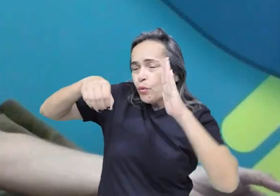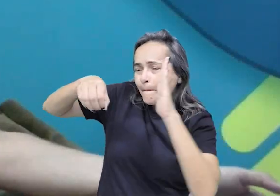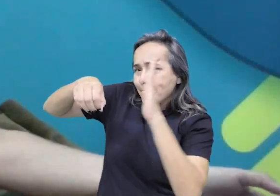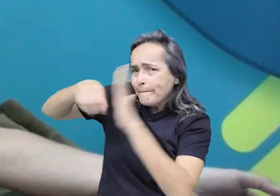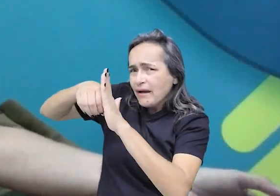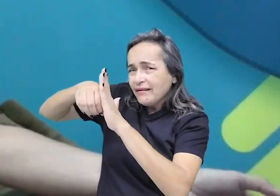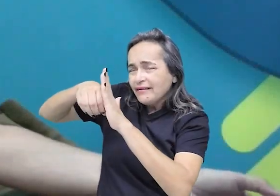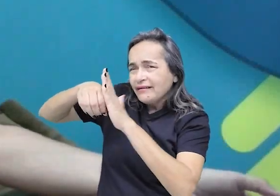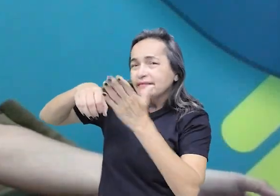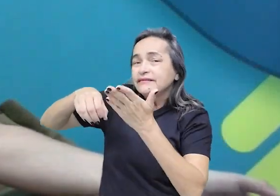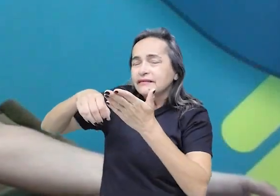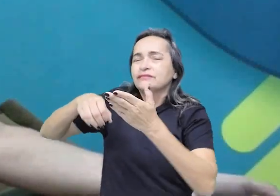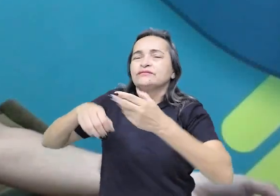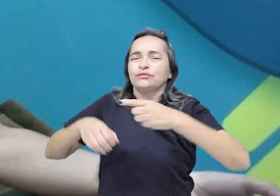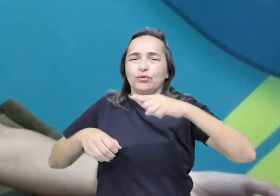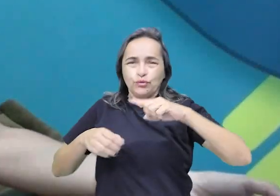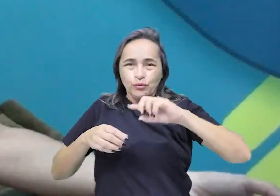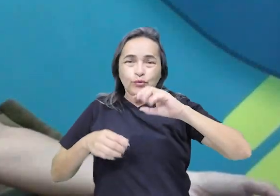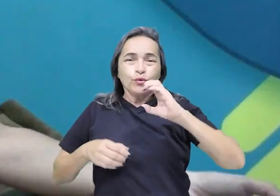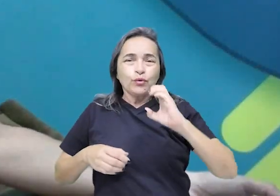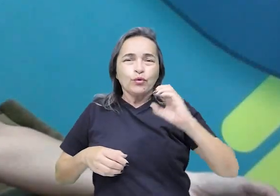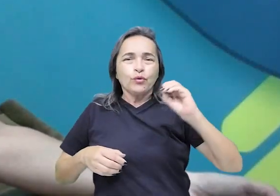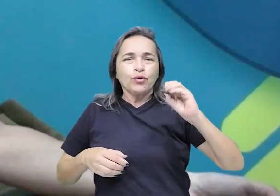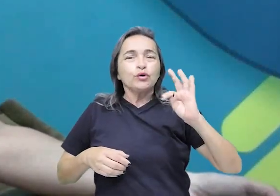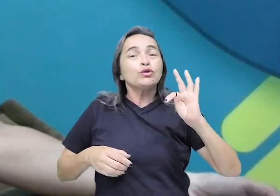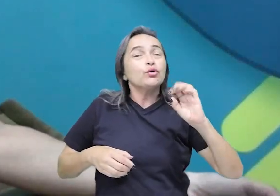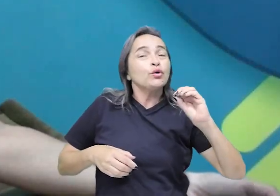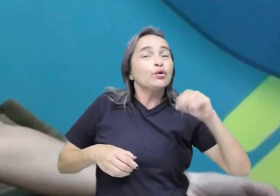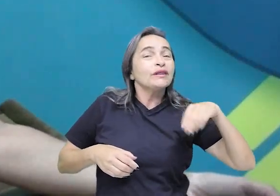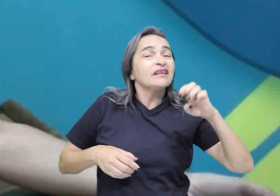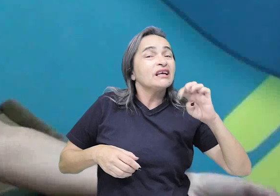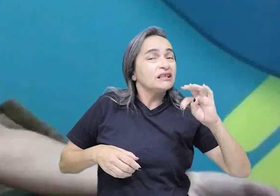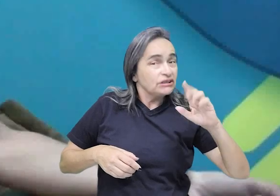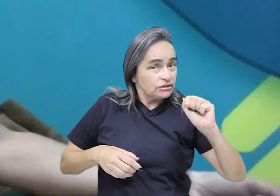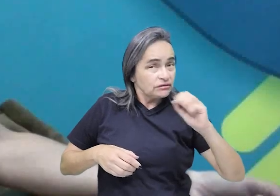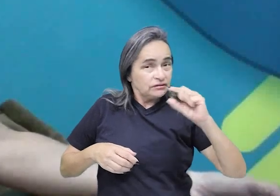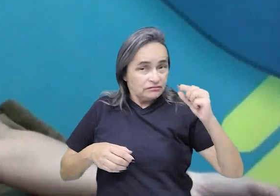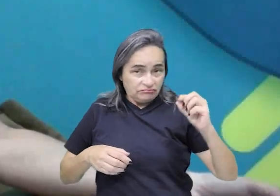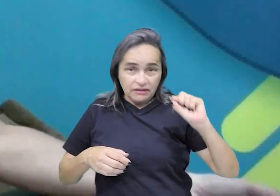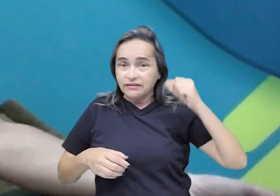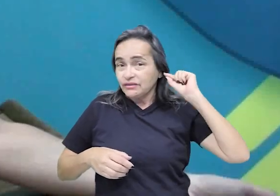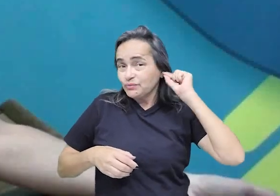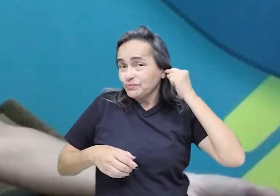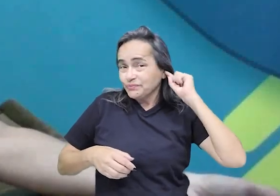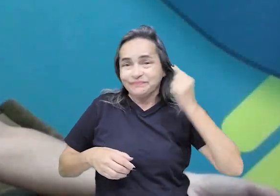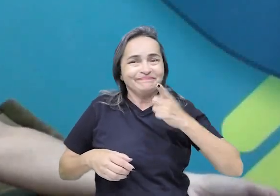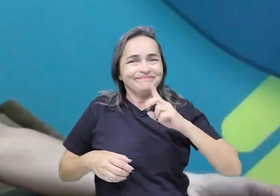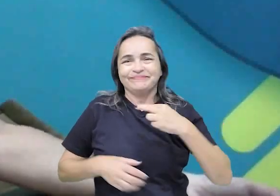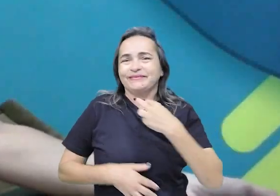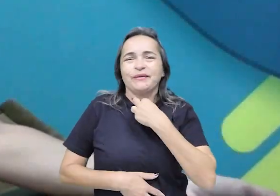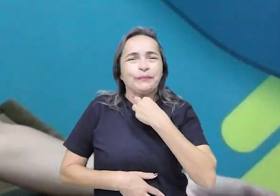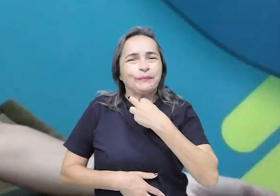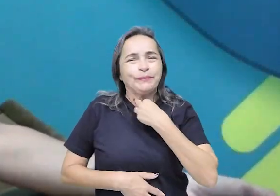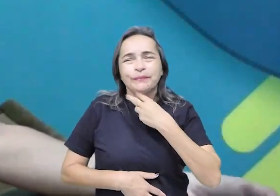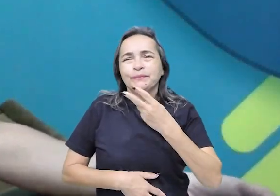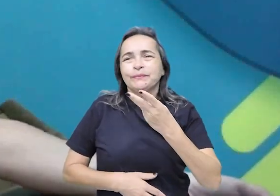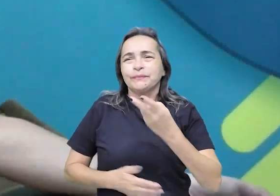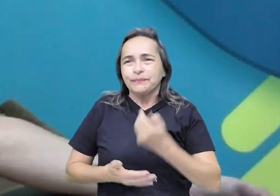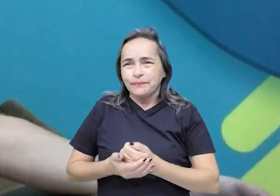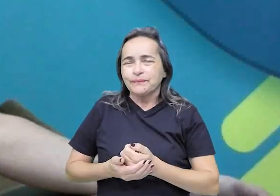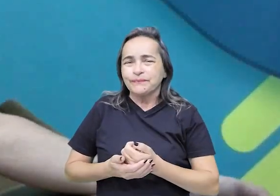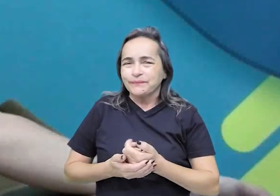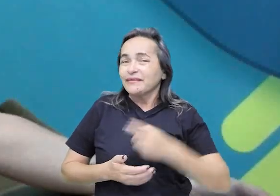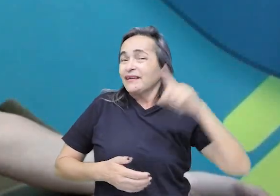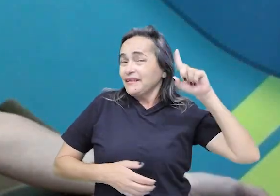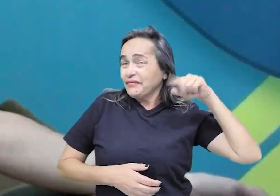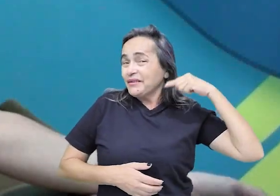é contraindicado, não porque ele é um malvado, digamos assim, mas é porque muitas vezes a gente não sabe usar, a gente vai,